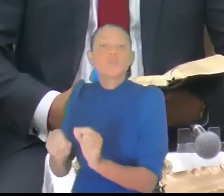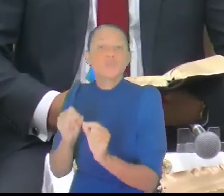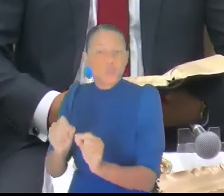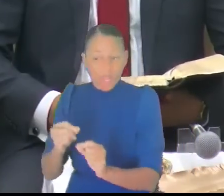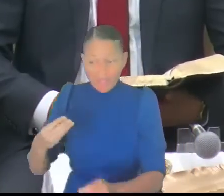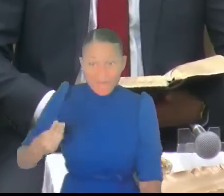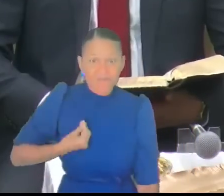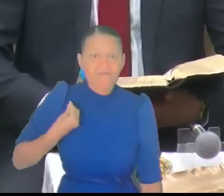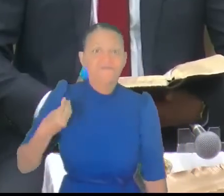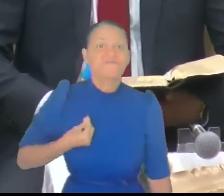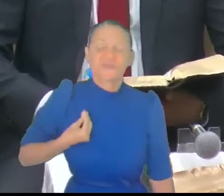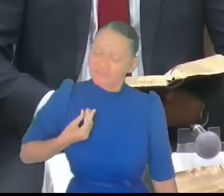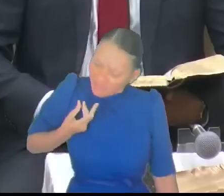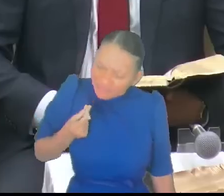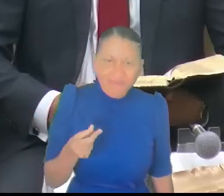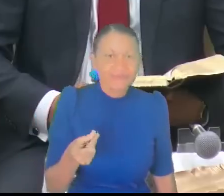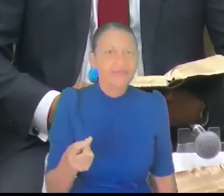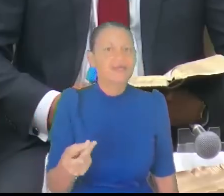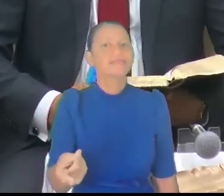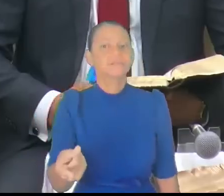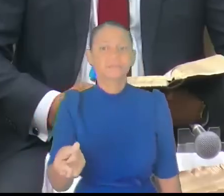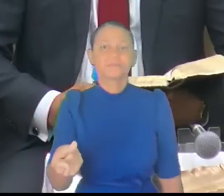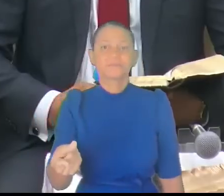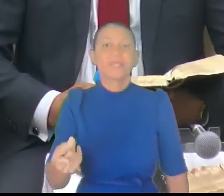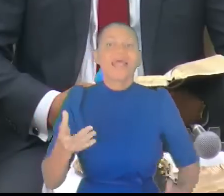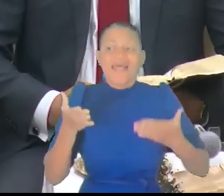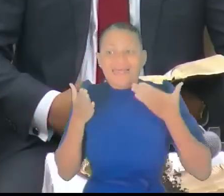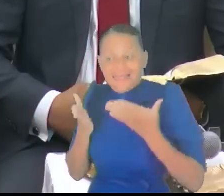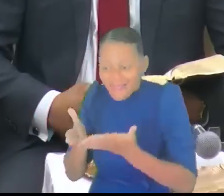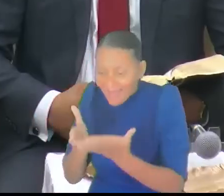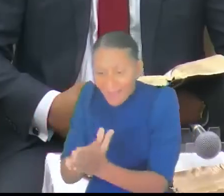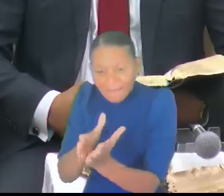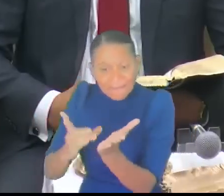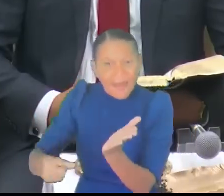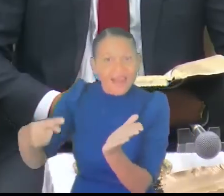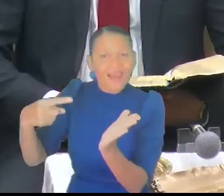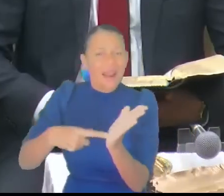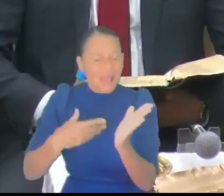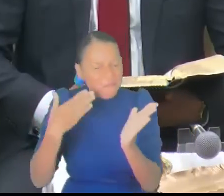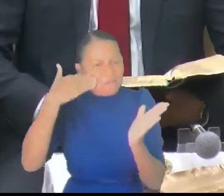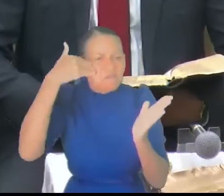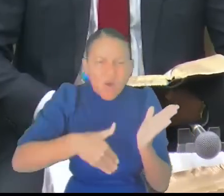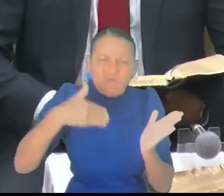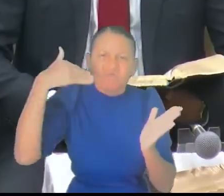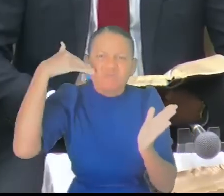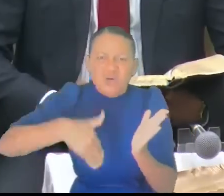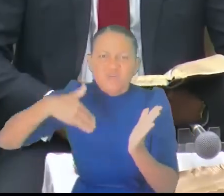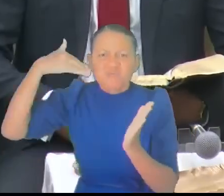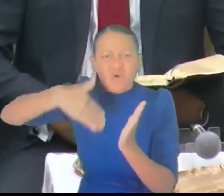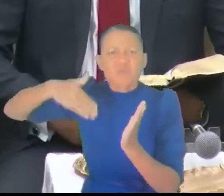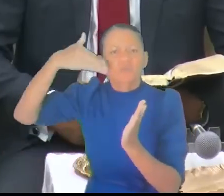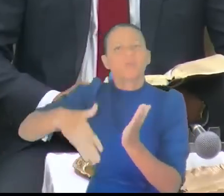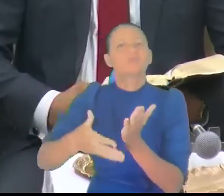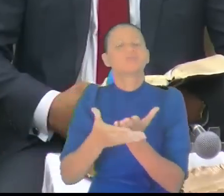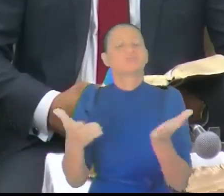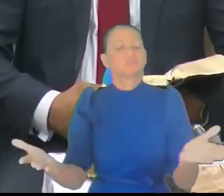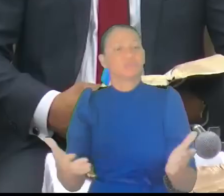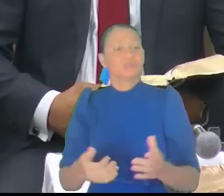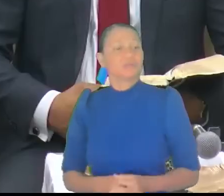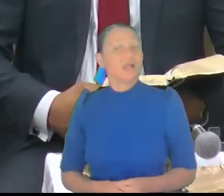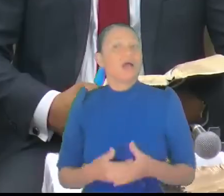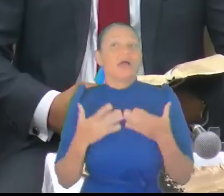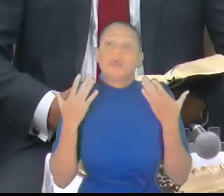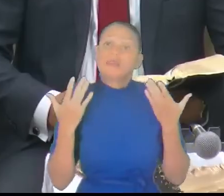vida eterna, e são elas que de mim testificam. Então o